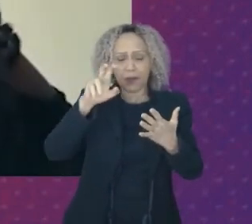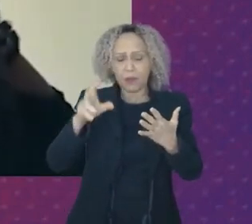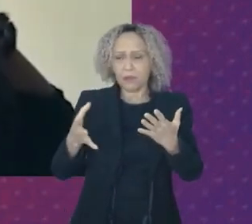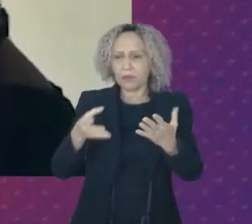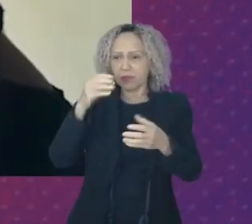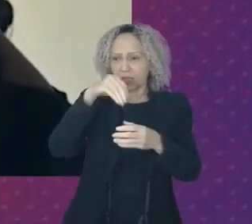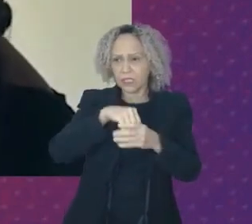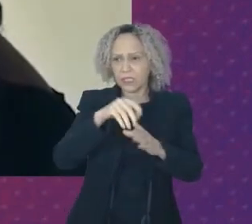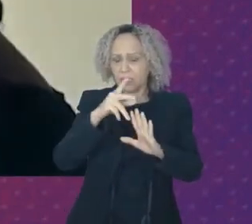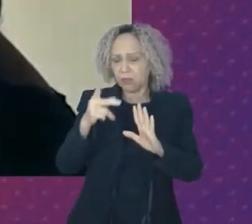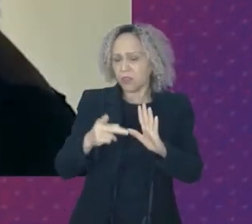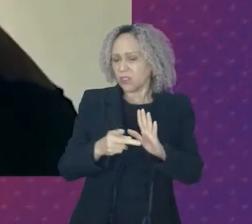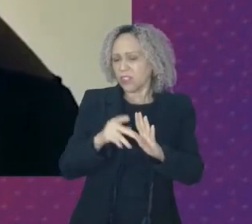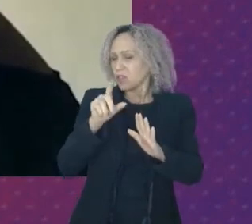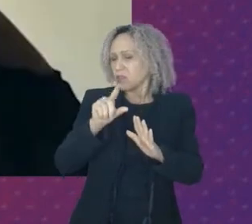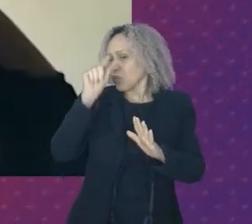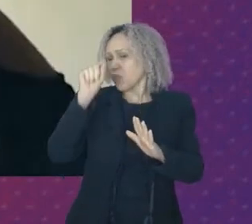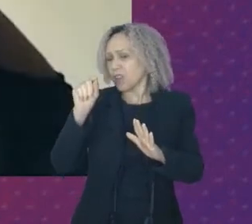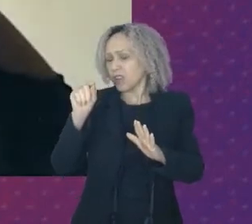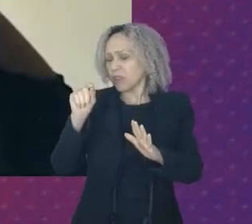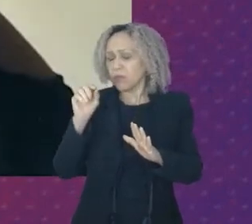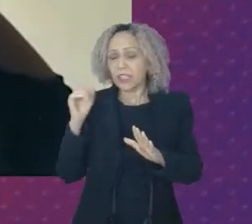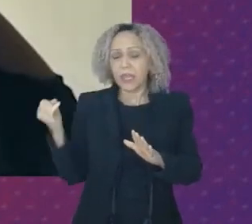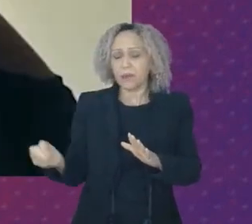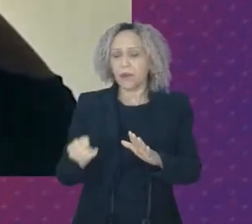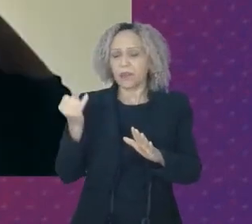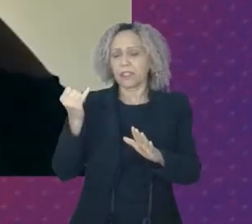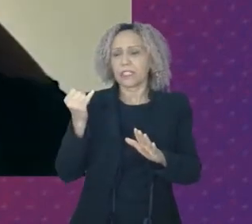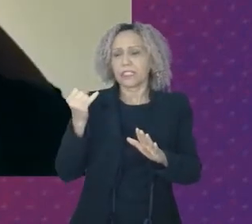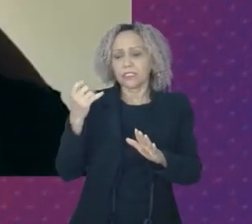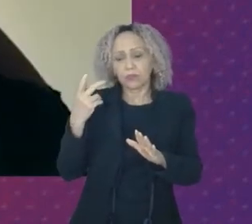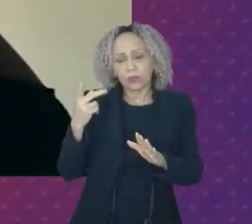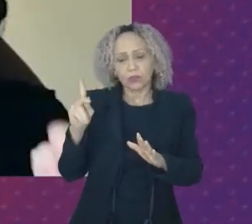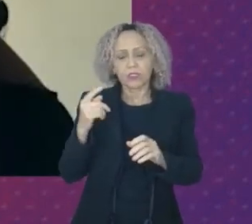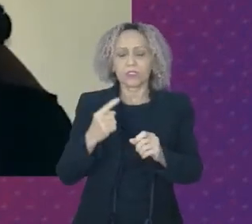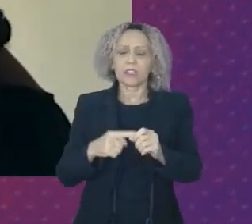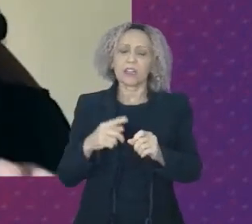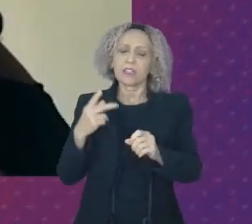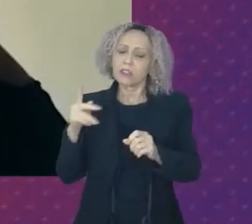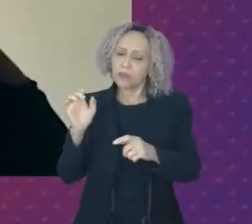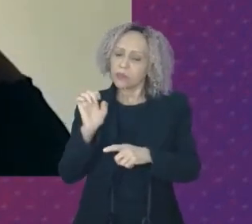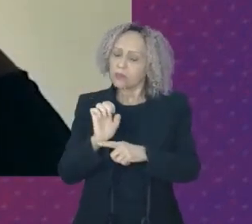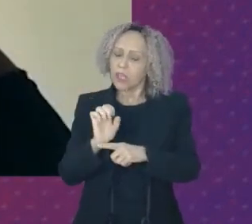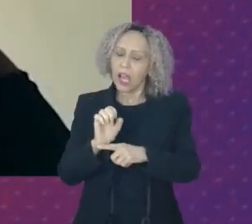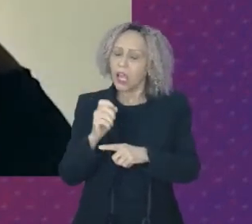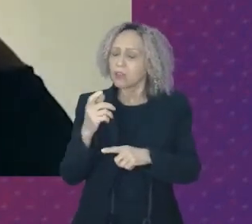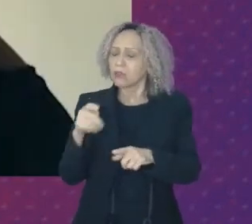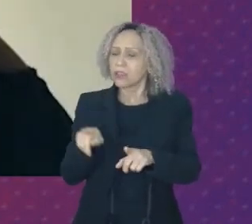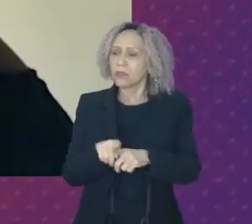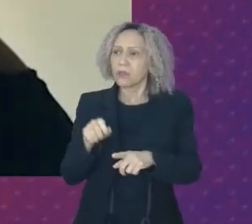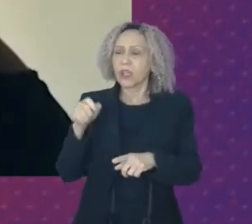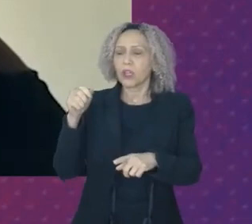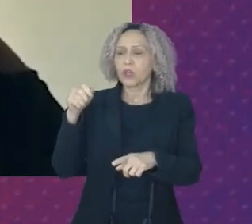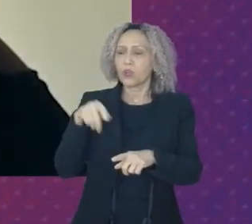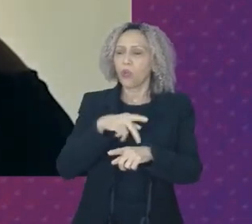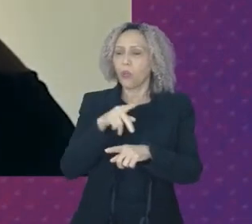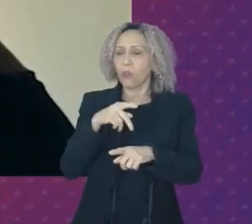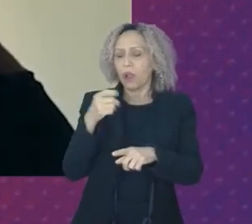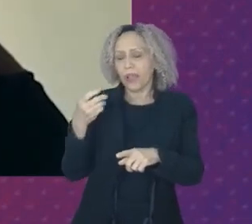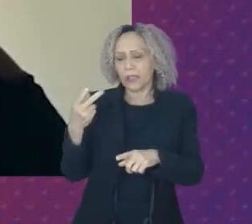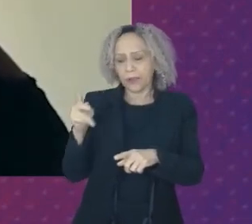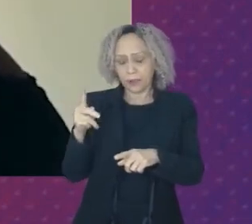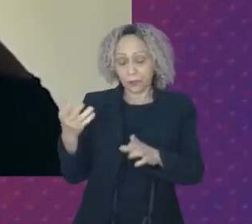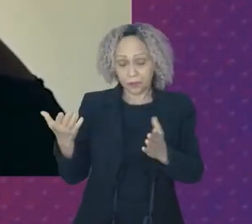seu estado ou no país. Mas tratar disso com um teor político também social. Transformar